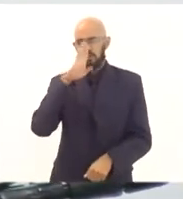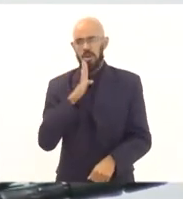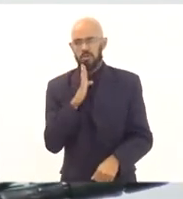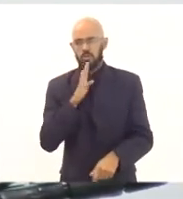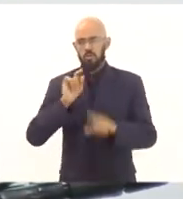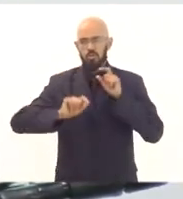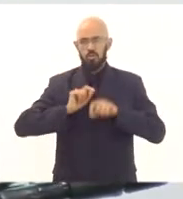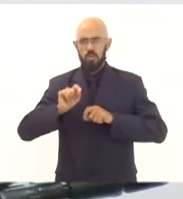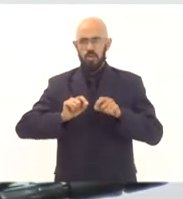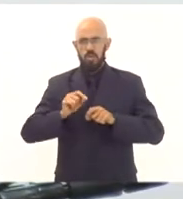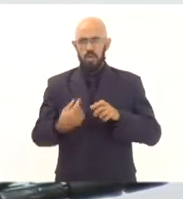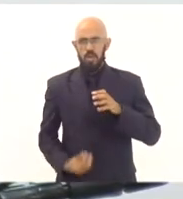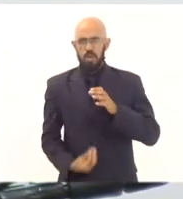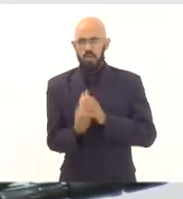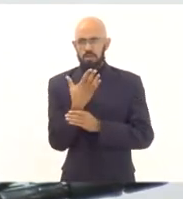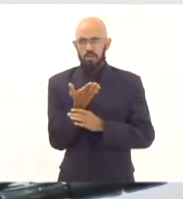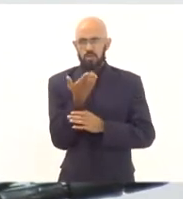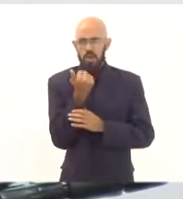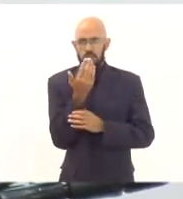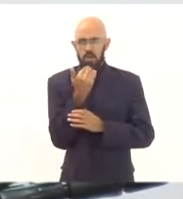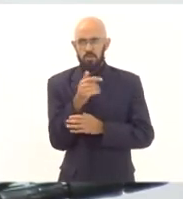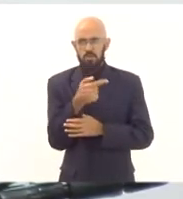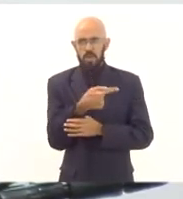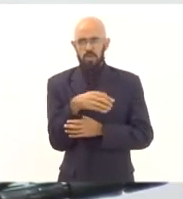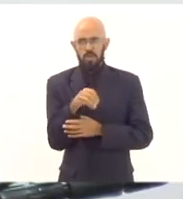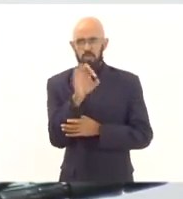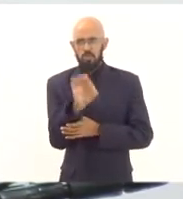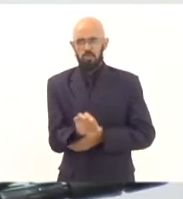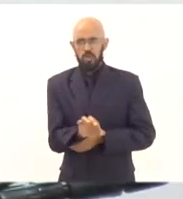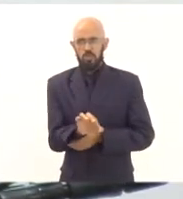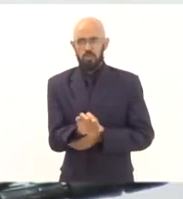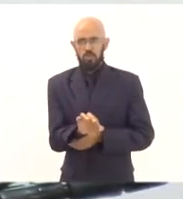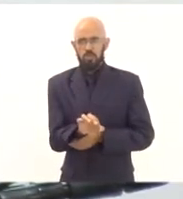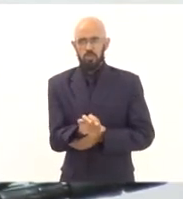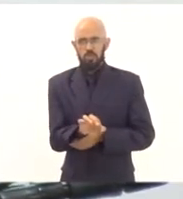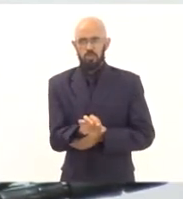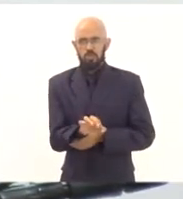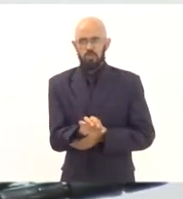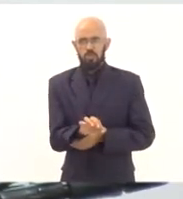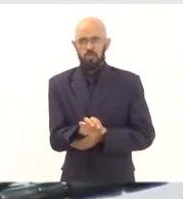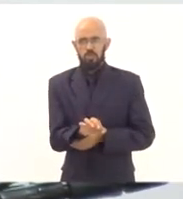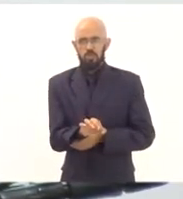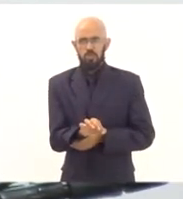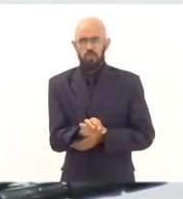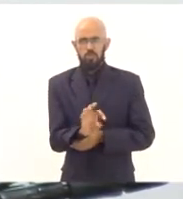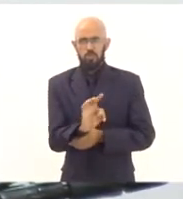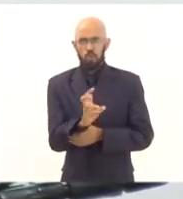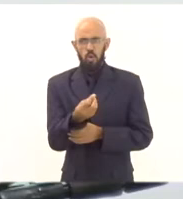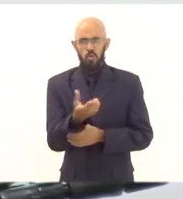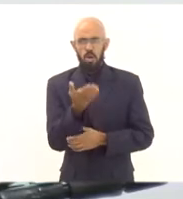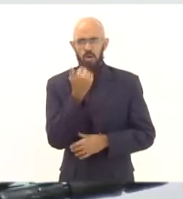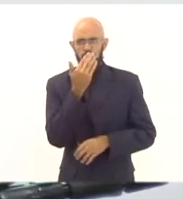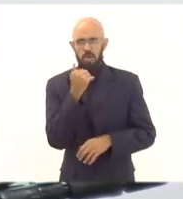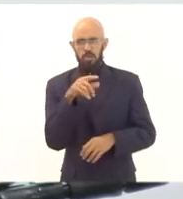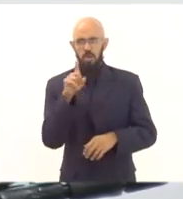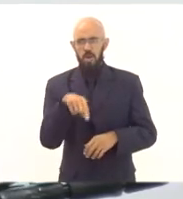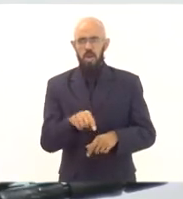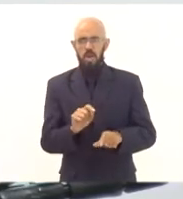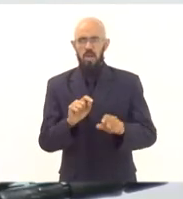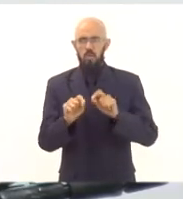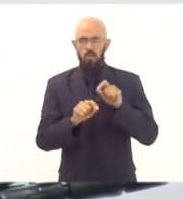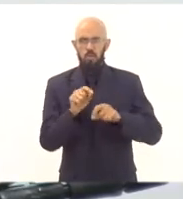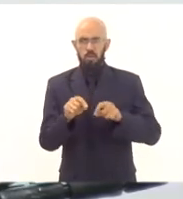de produção de alimentos setenta por cento da população da produção do alimento que nós consumimos no Brasil